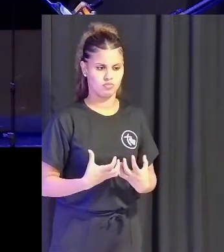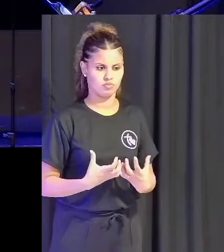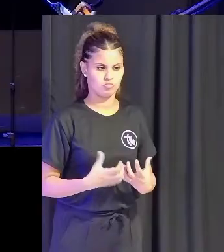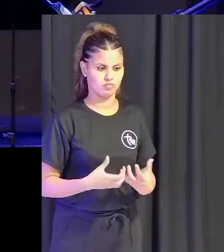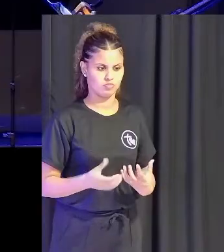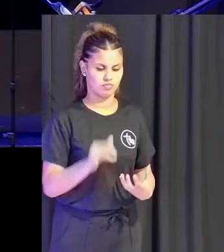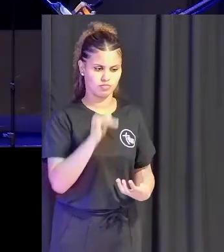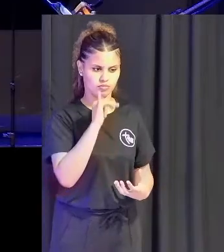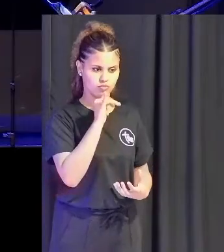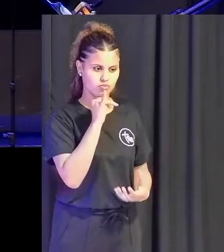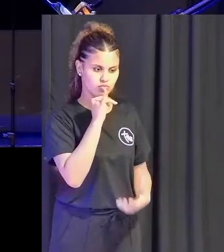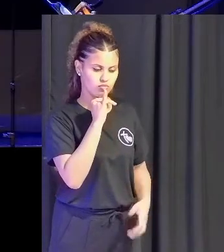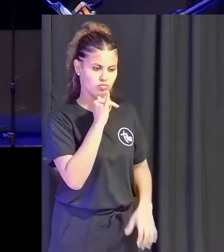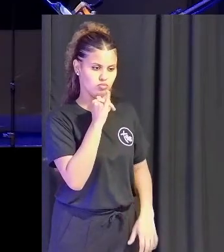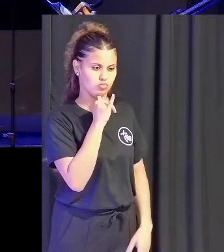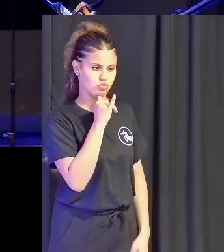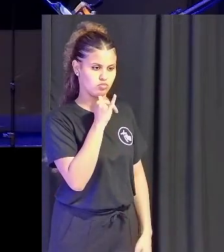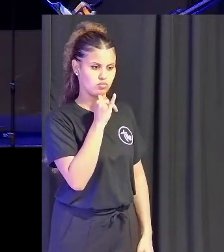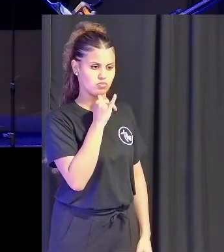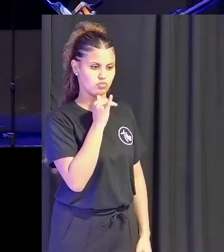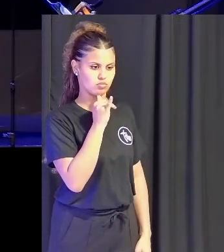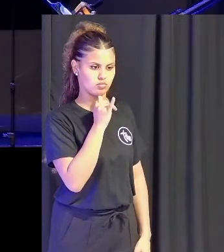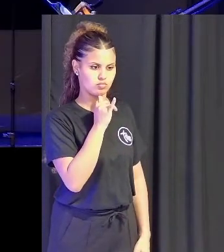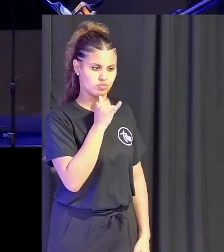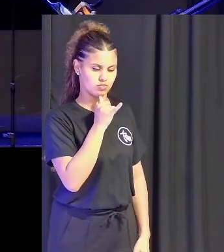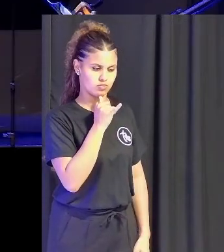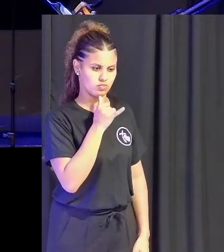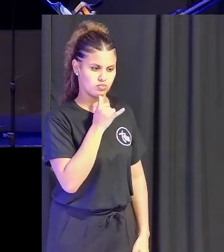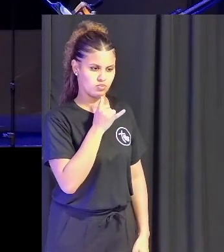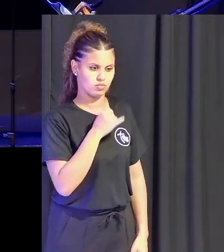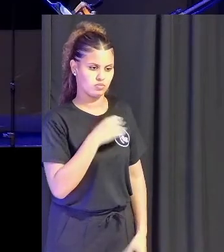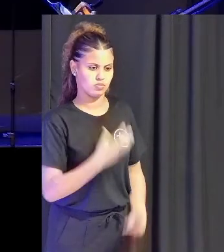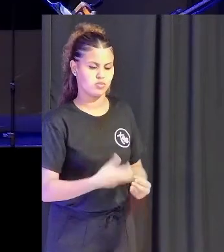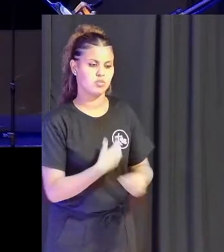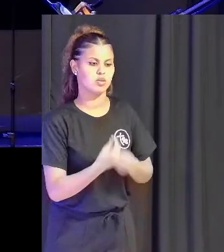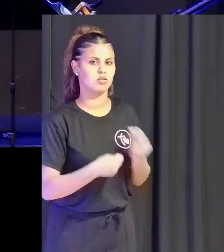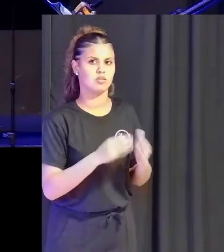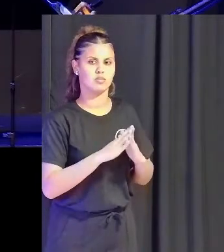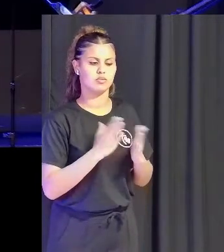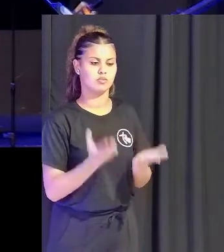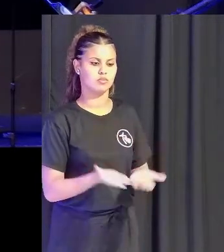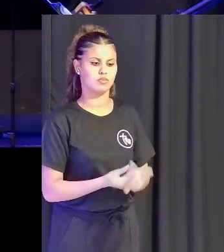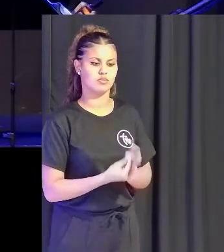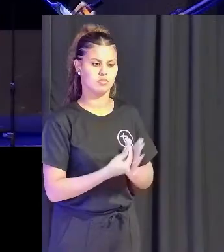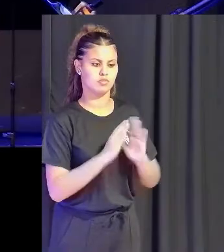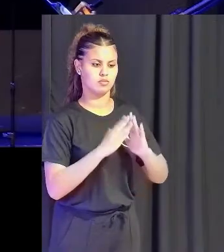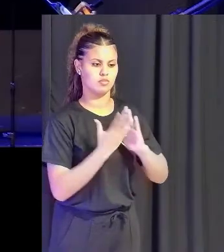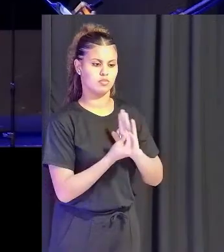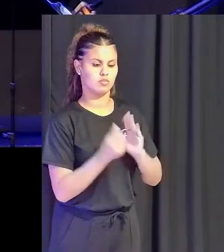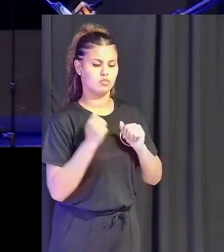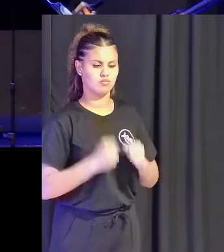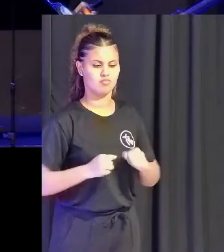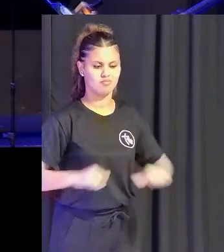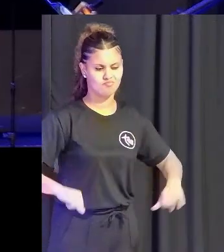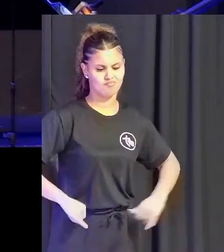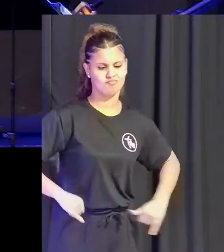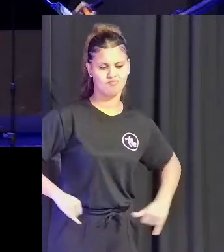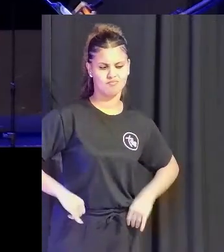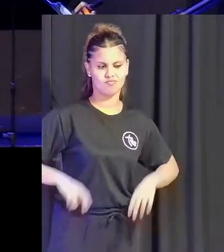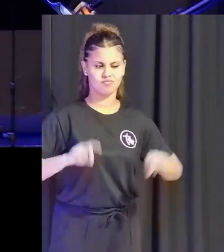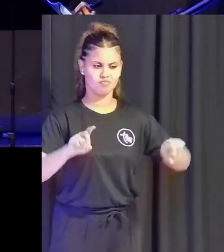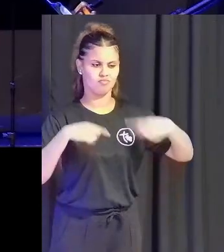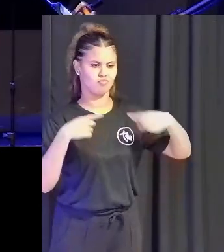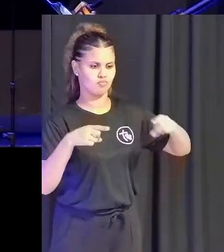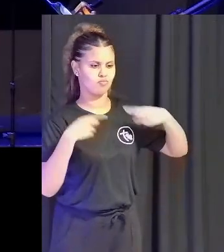igreja toda, se não se cuida, também pode ser desviado por as tentações. As tentações vão